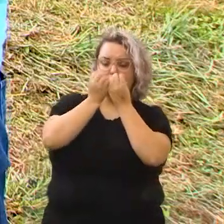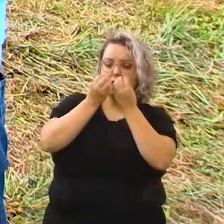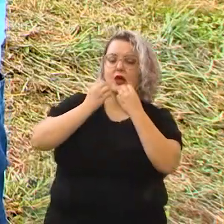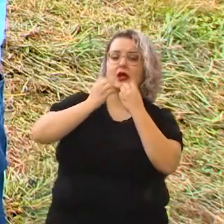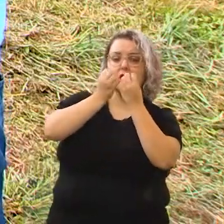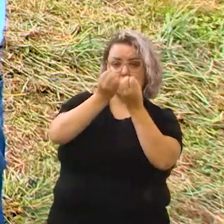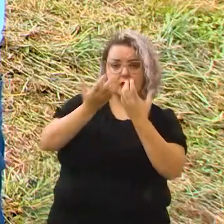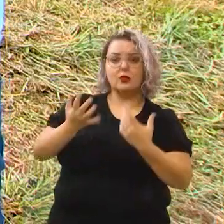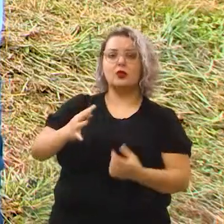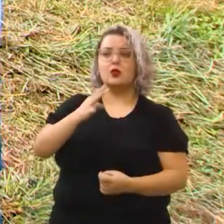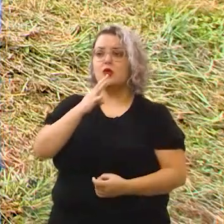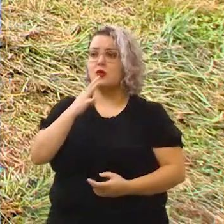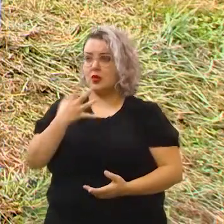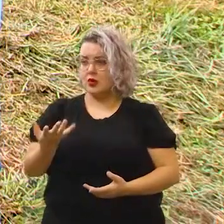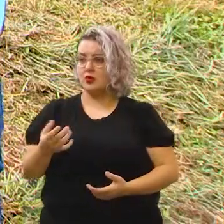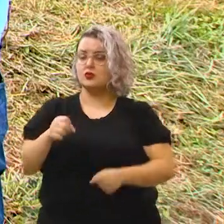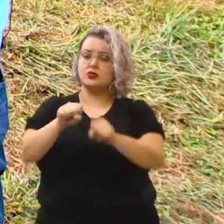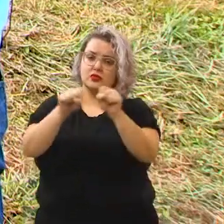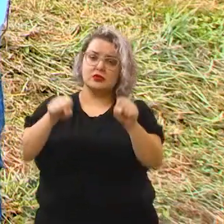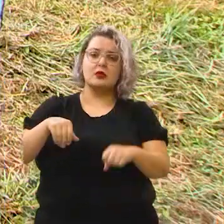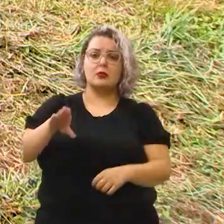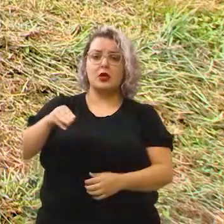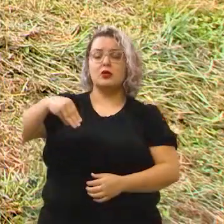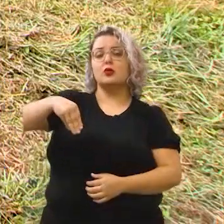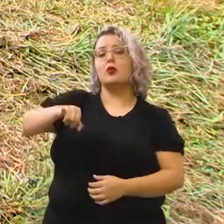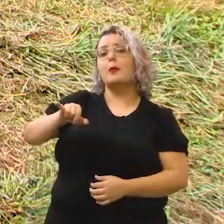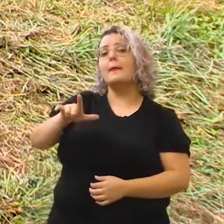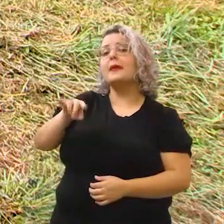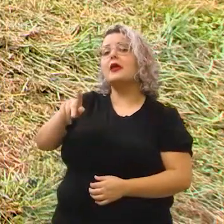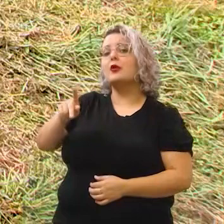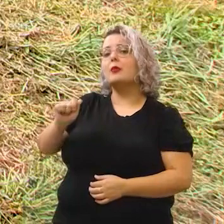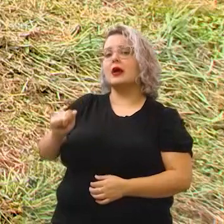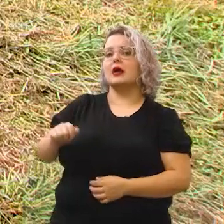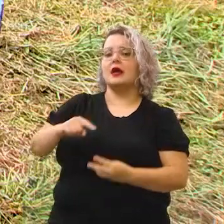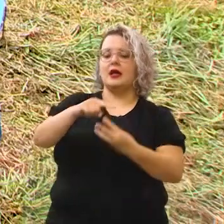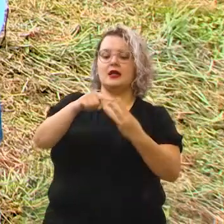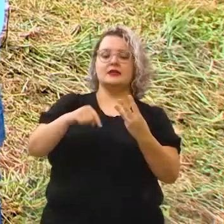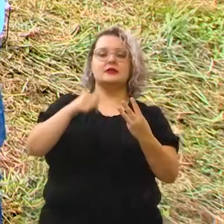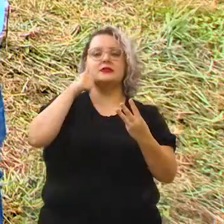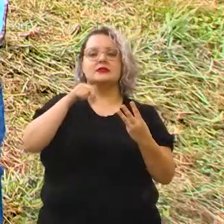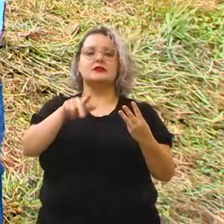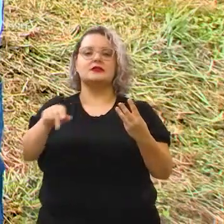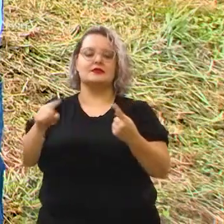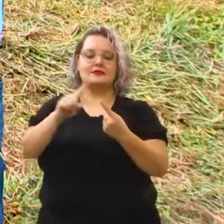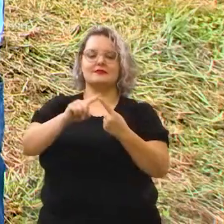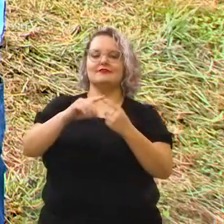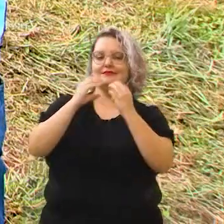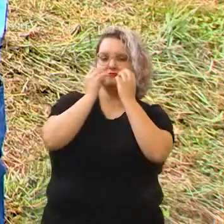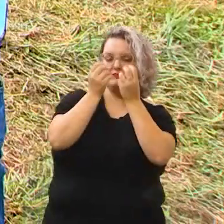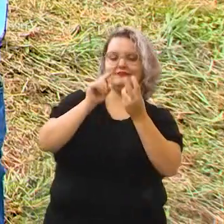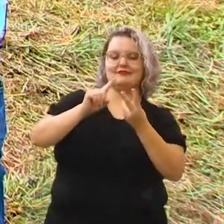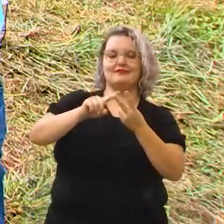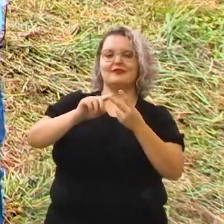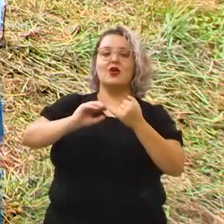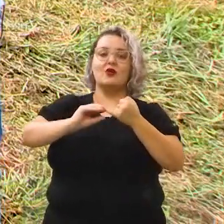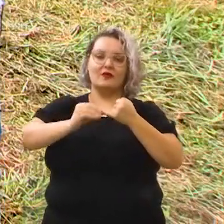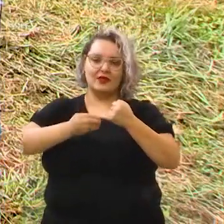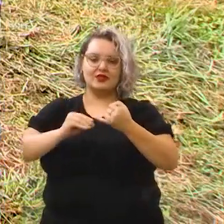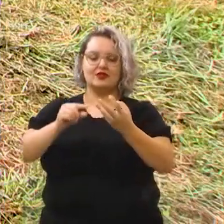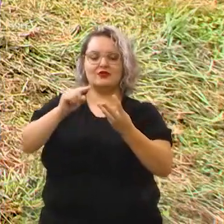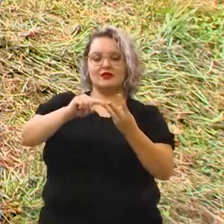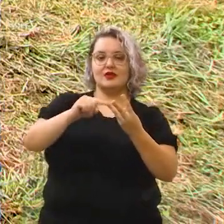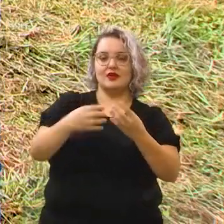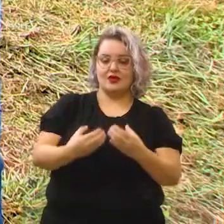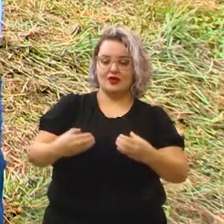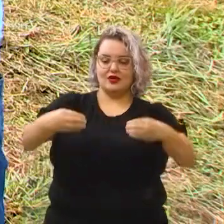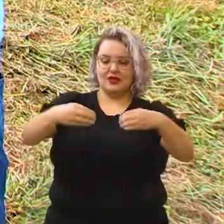mais conhece, que são o sistema mais conhecido do milpa são as três irmãs, as três companheiras, que é o milho, o feijão e a abóbora,